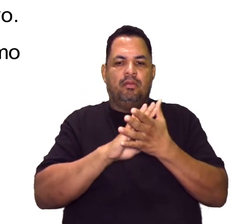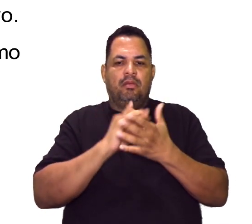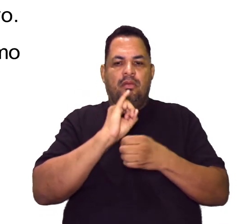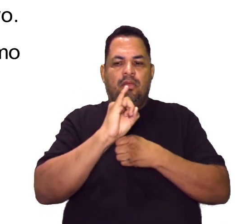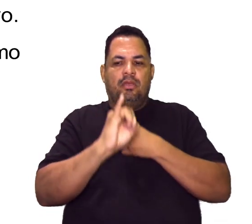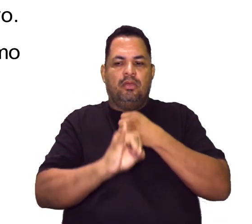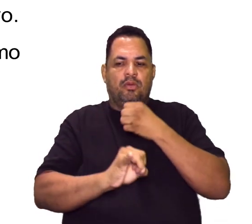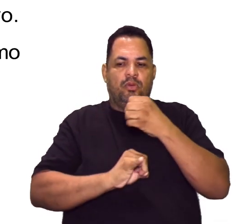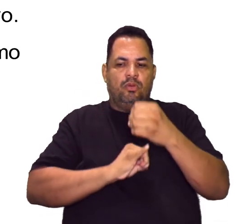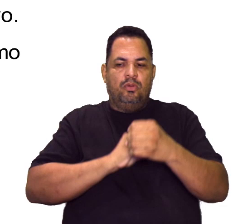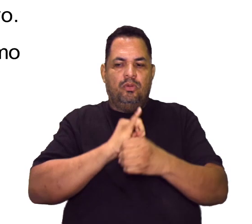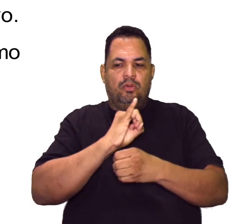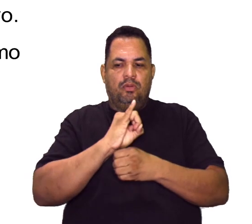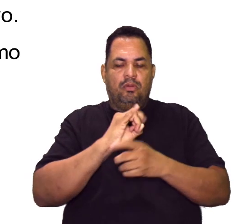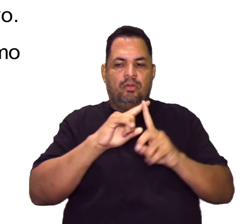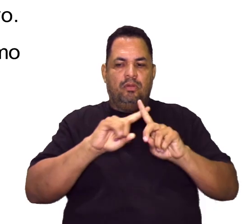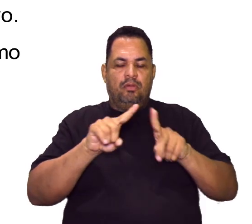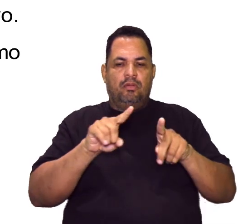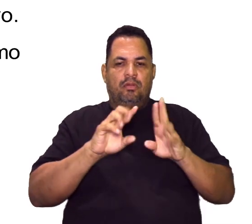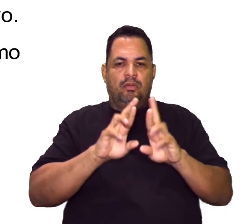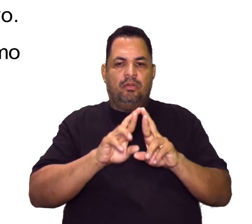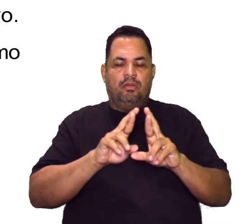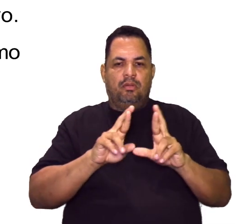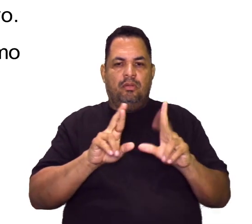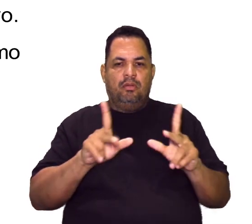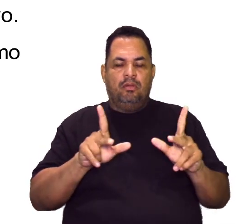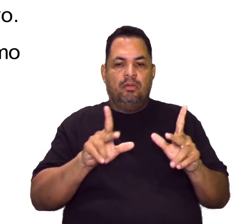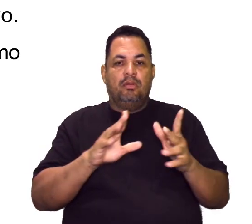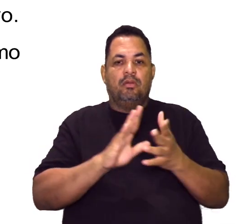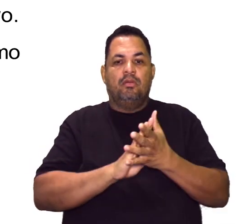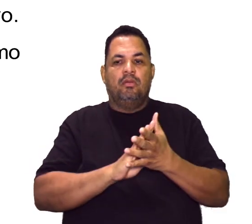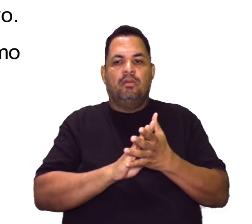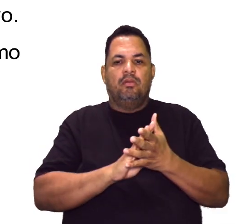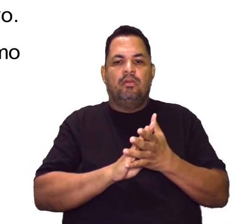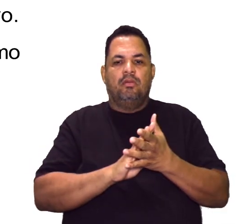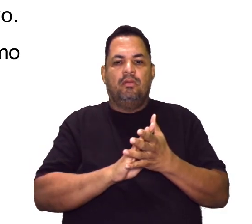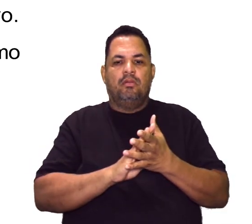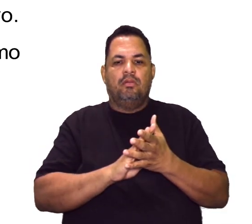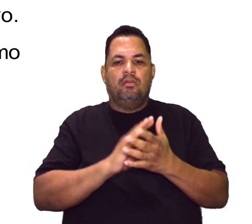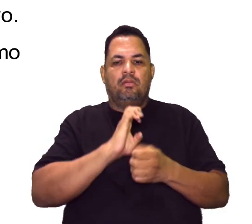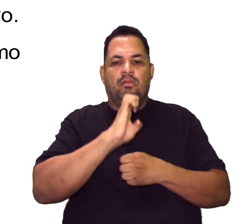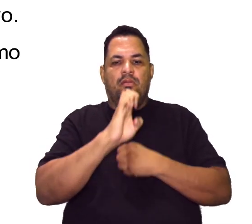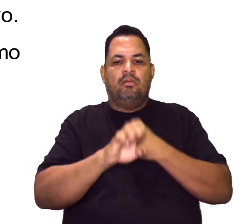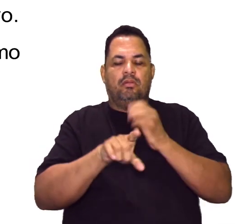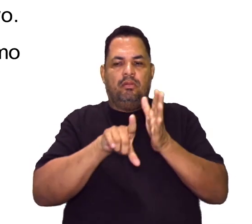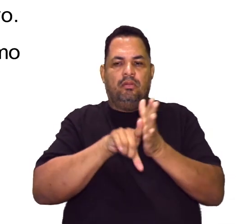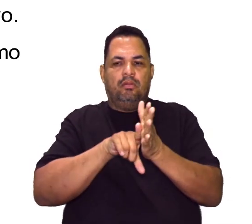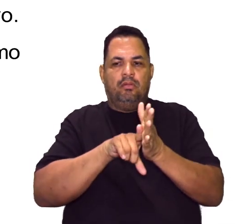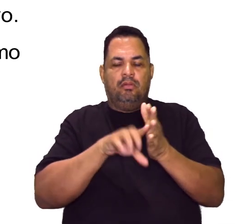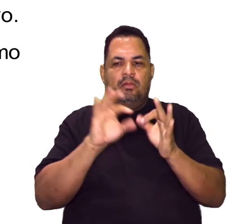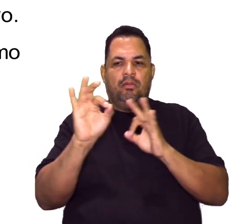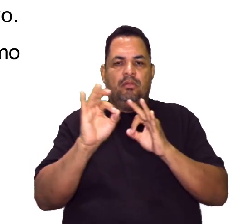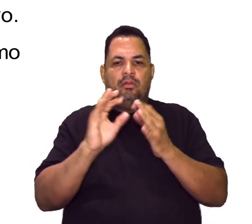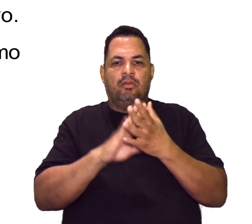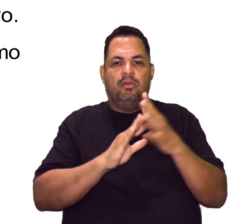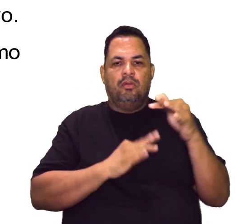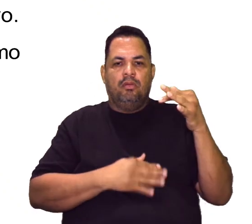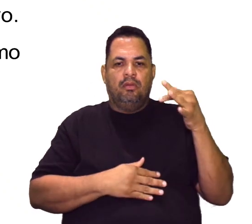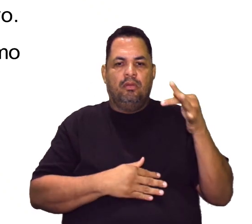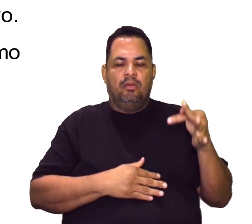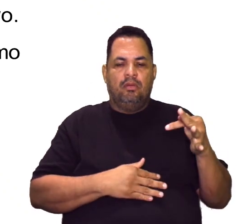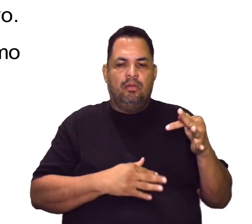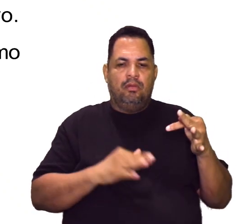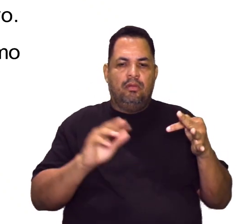iônica. Mas a diferença de eletronegatividade que apresentar entre